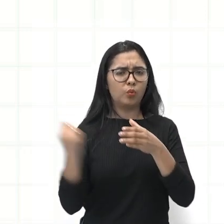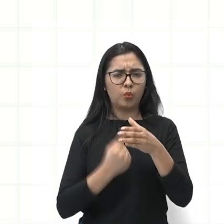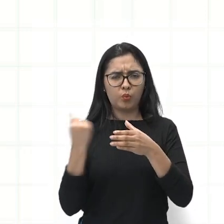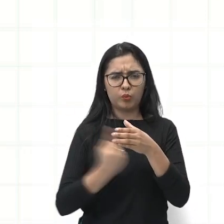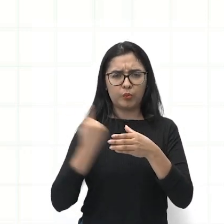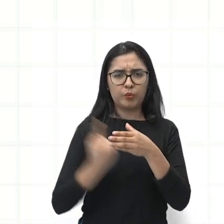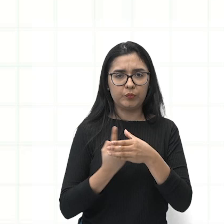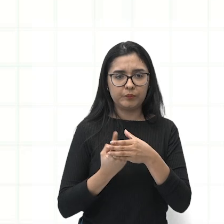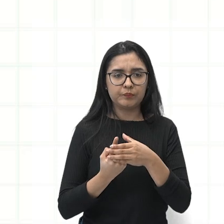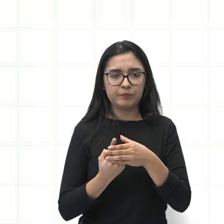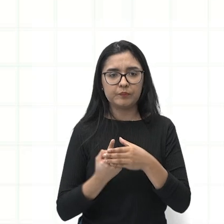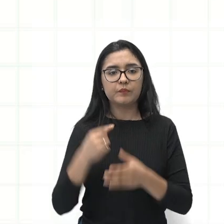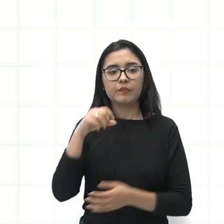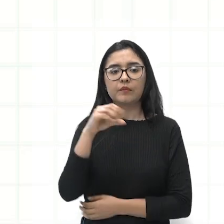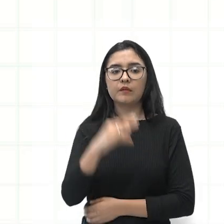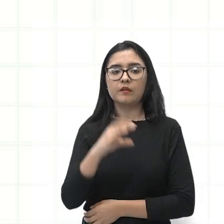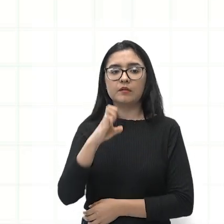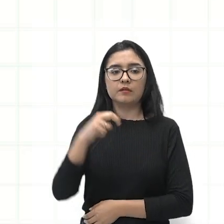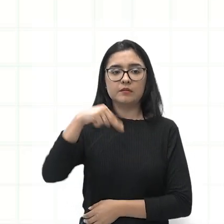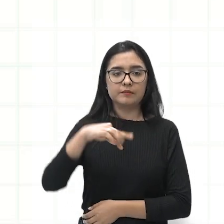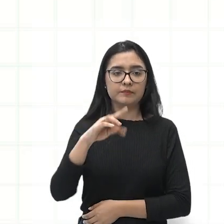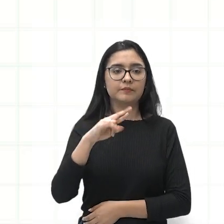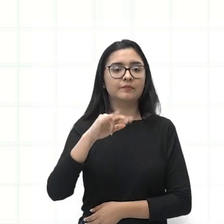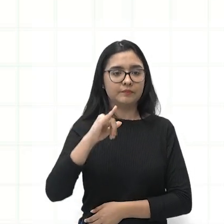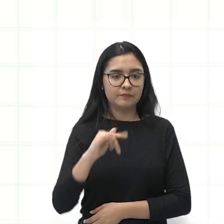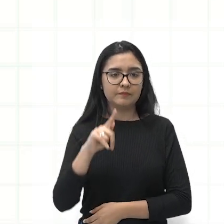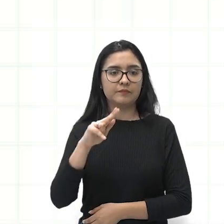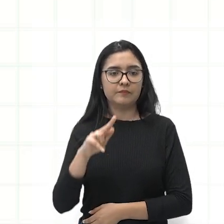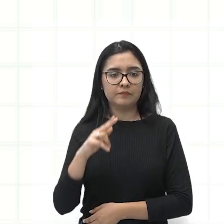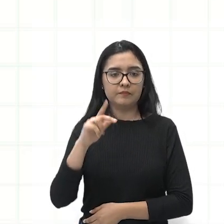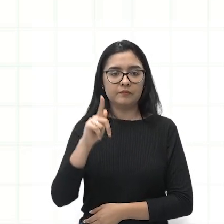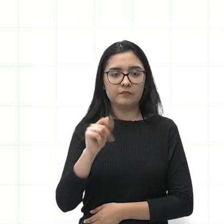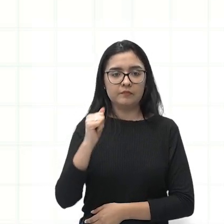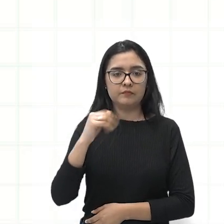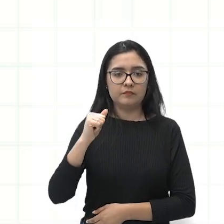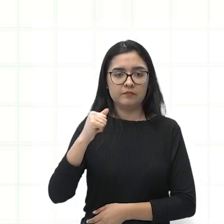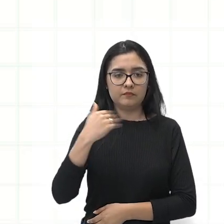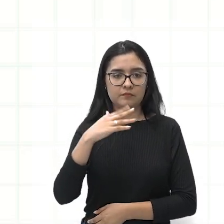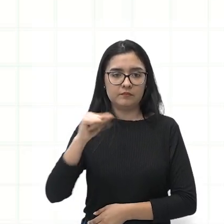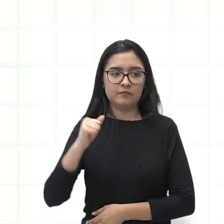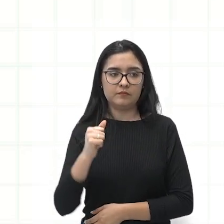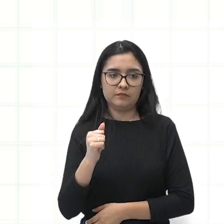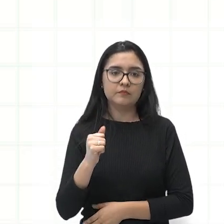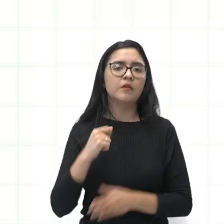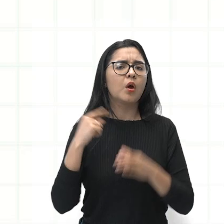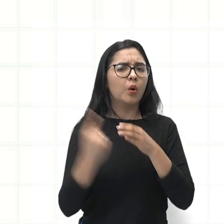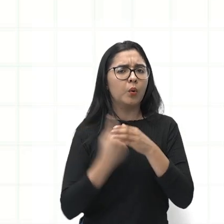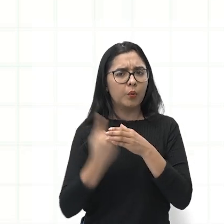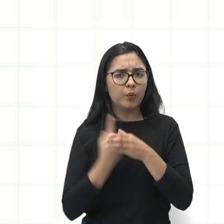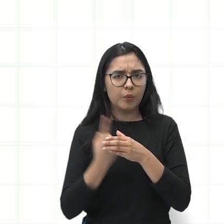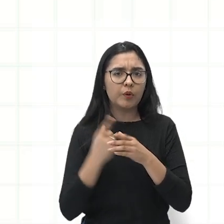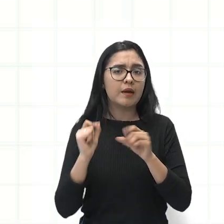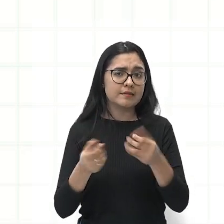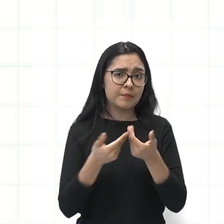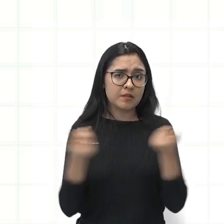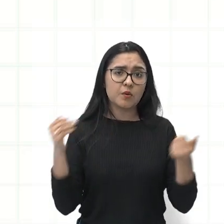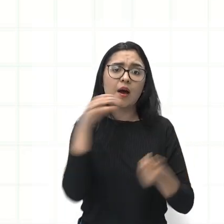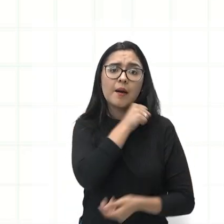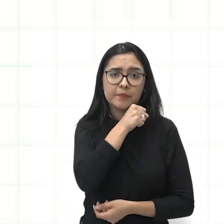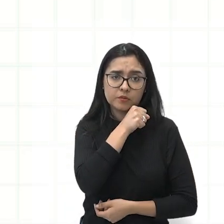centrifugação. A centrifugação é um método mais rápido de separação de sólidos de